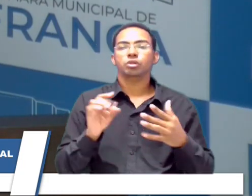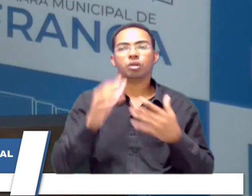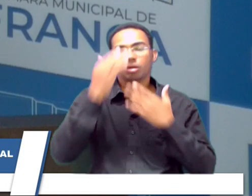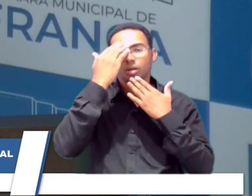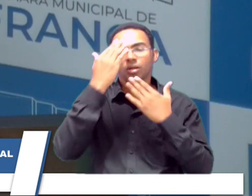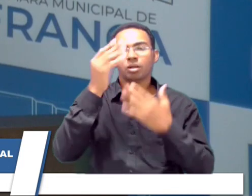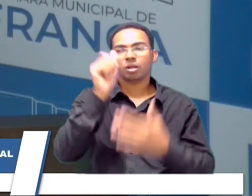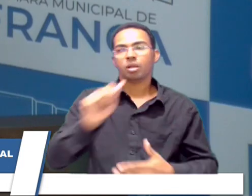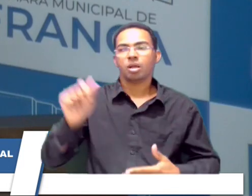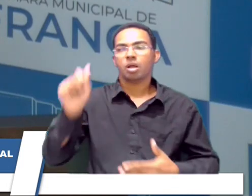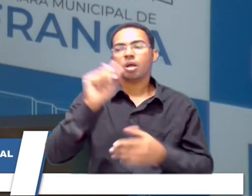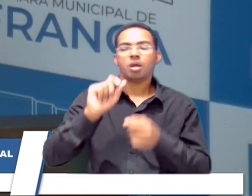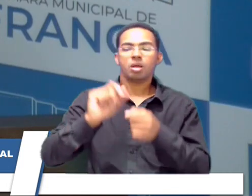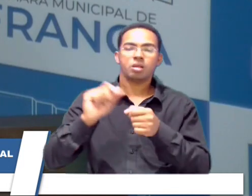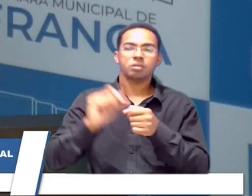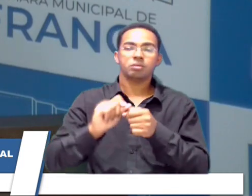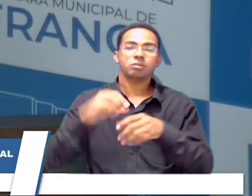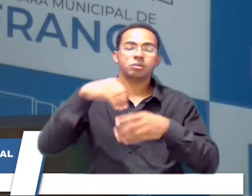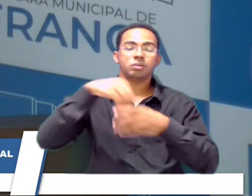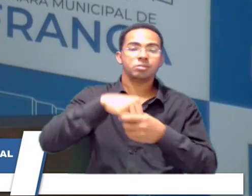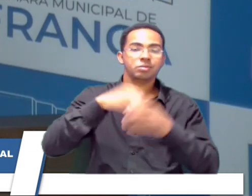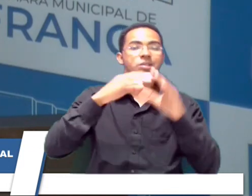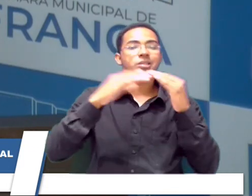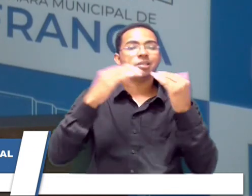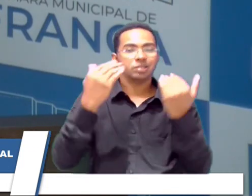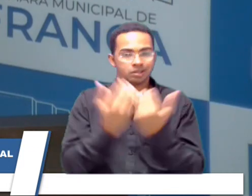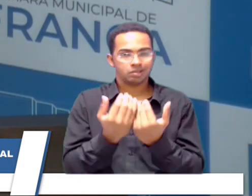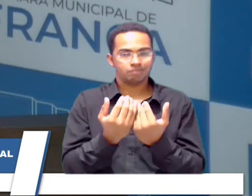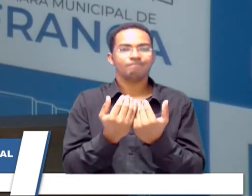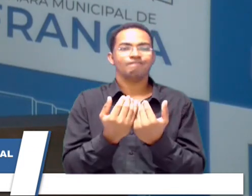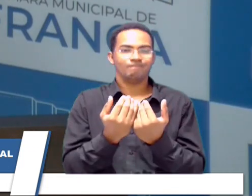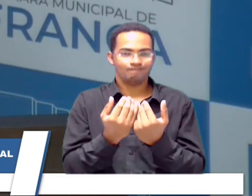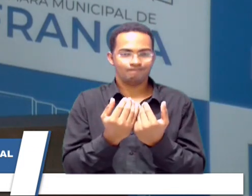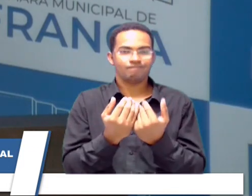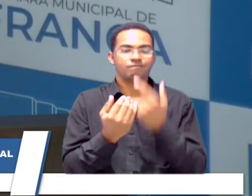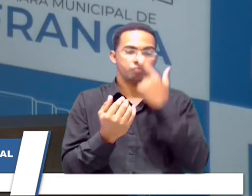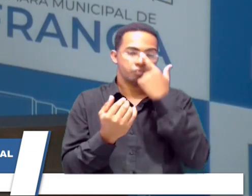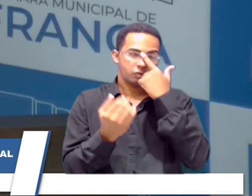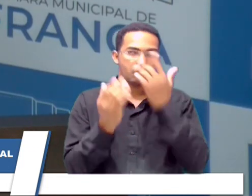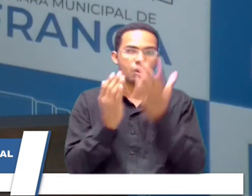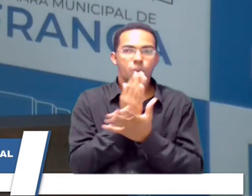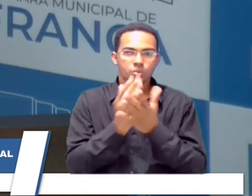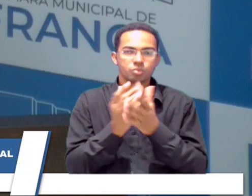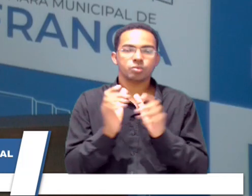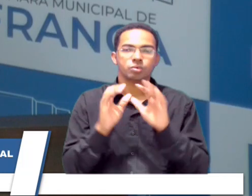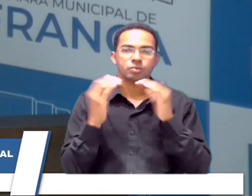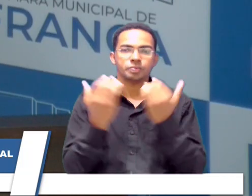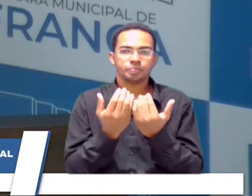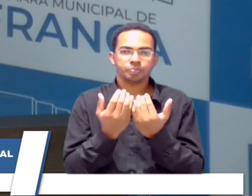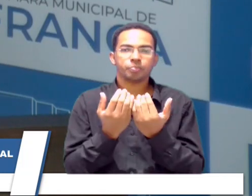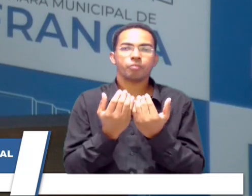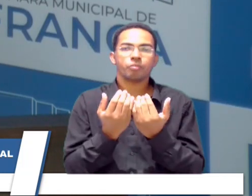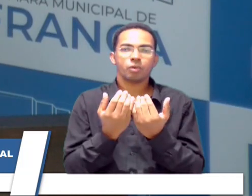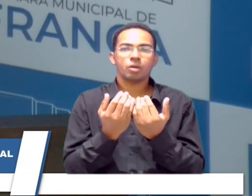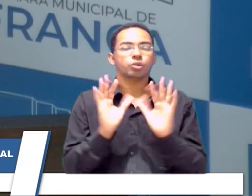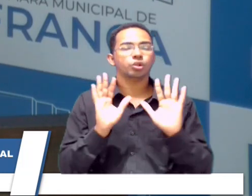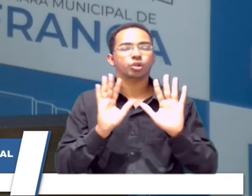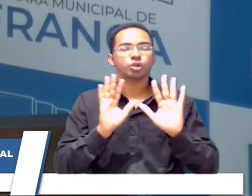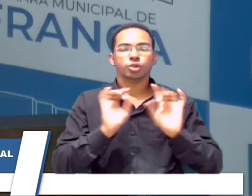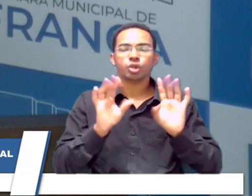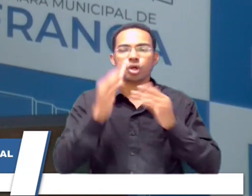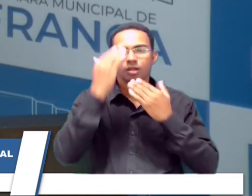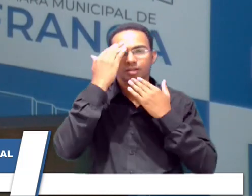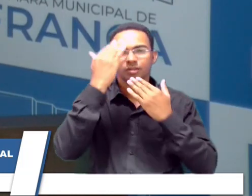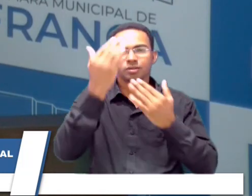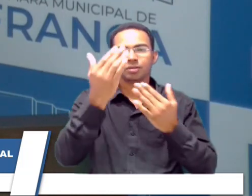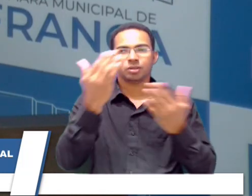associação faz dentro da nossa comunidade, mais de algumas comunidades, e aí a gente só tem a agradecer, né?